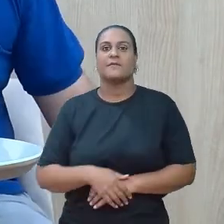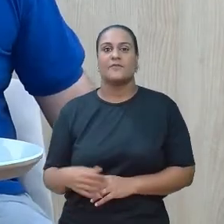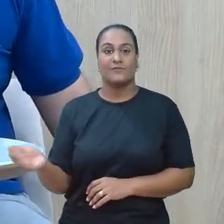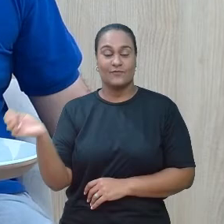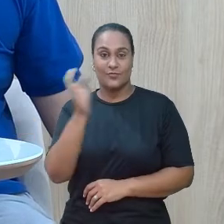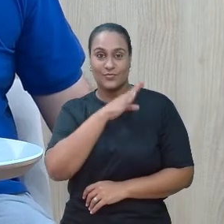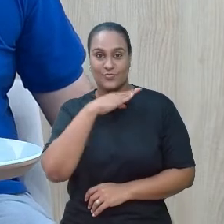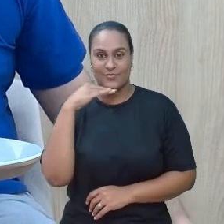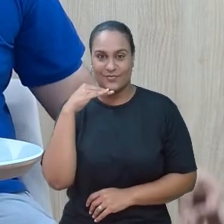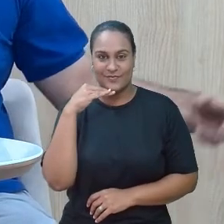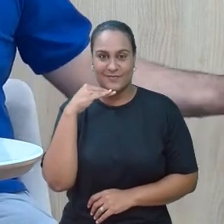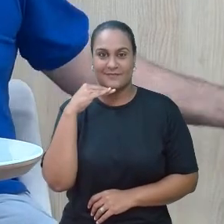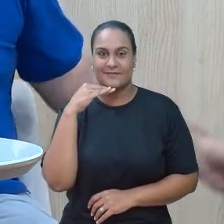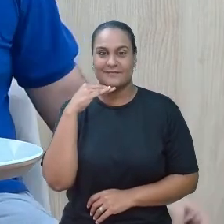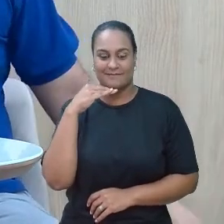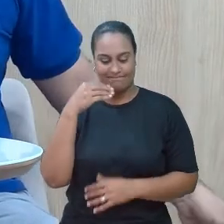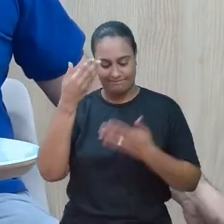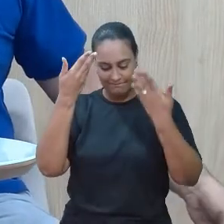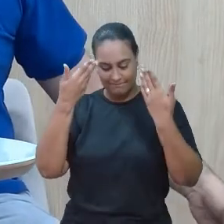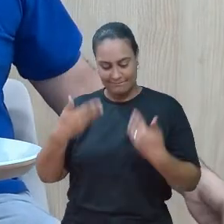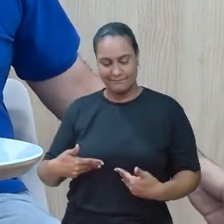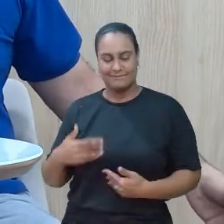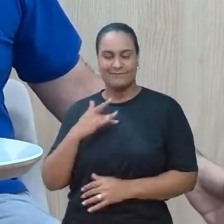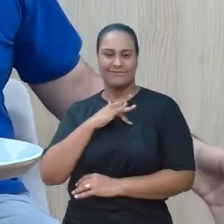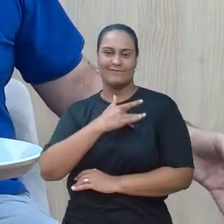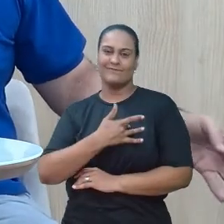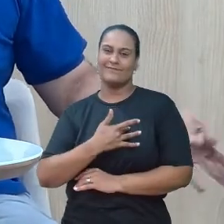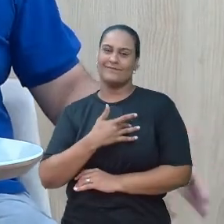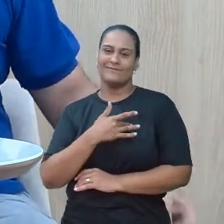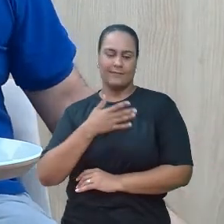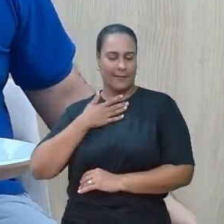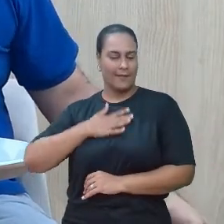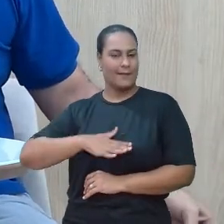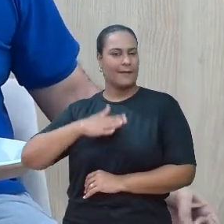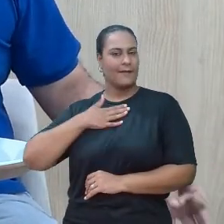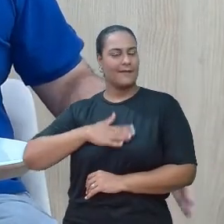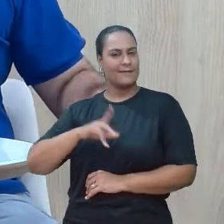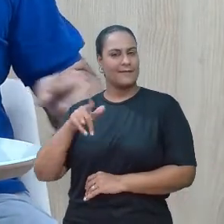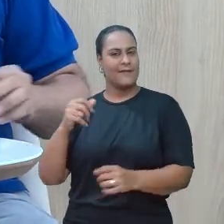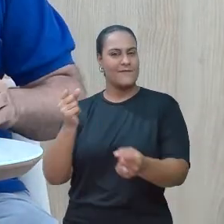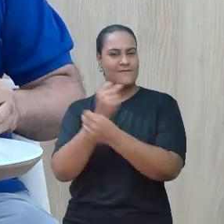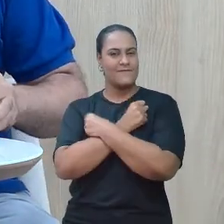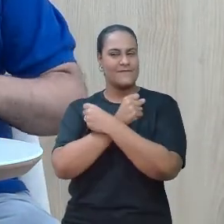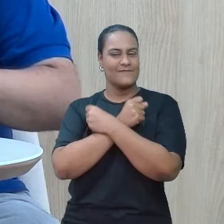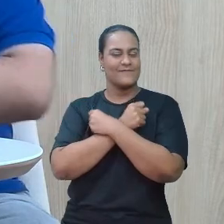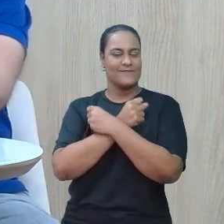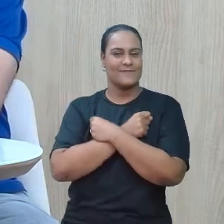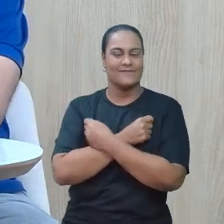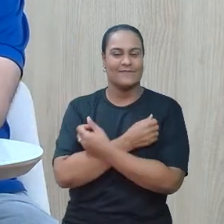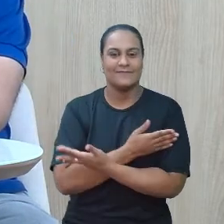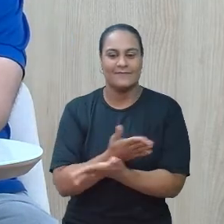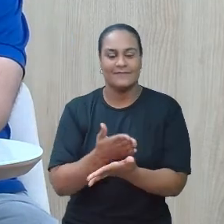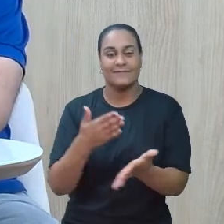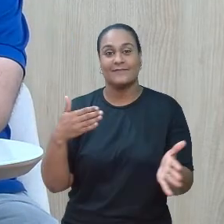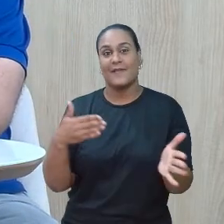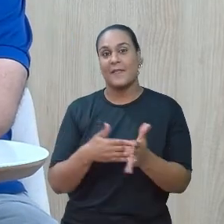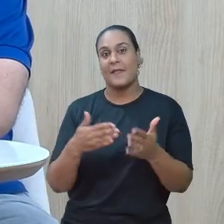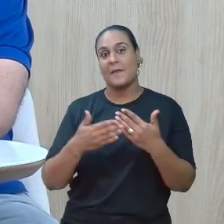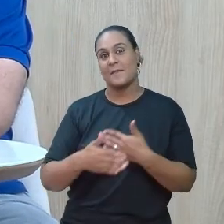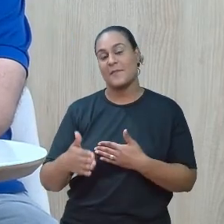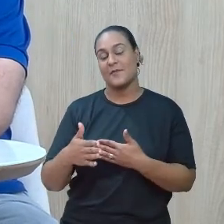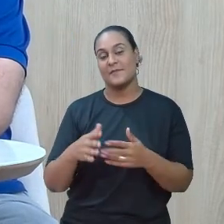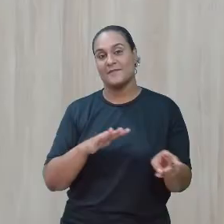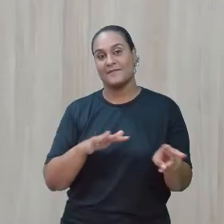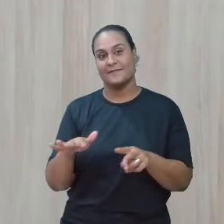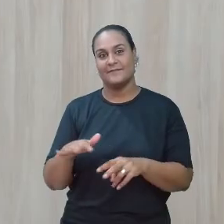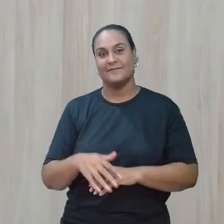Rostinho lindo, como uma pessoa apaixonada, ela é mais calma, né, gente? Forte abraço, gente, até a próxima